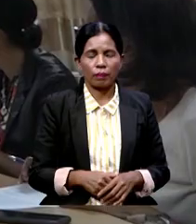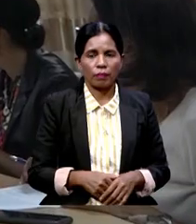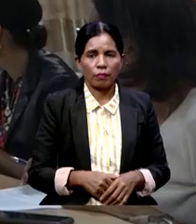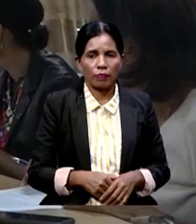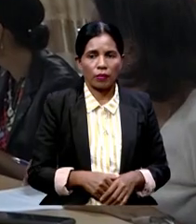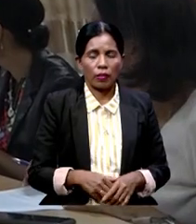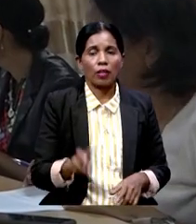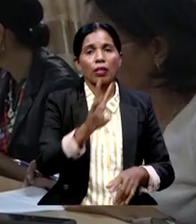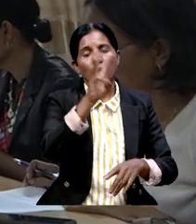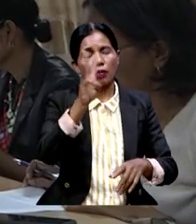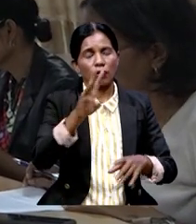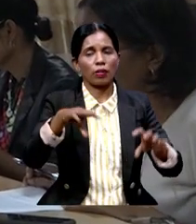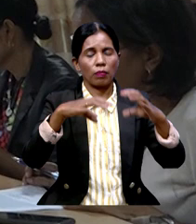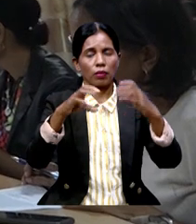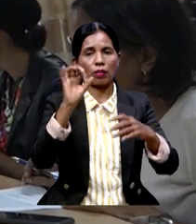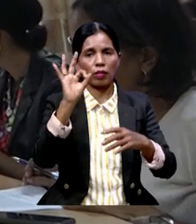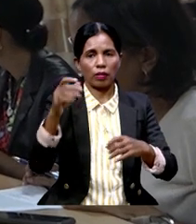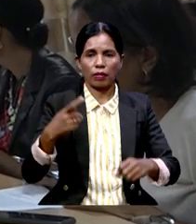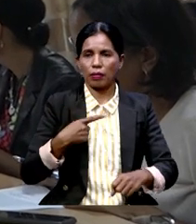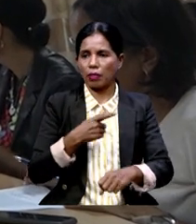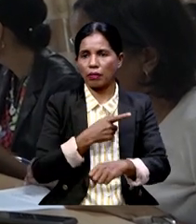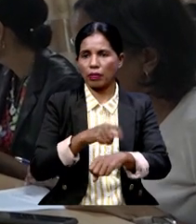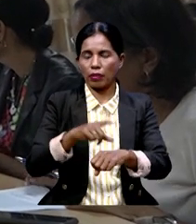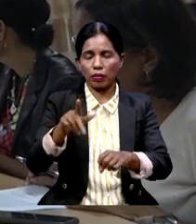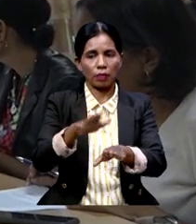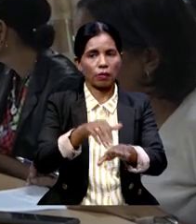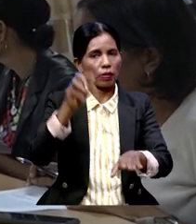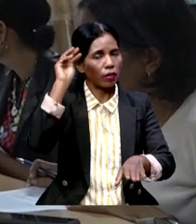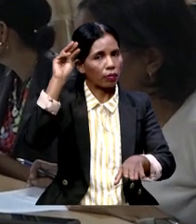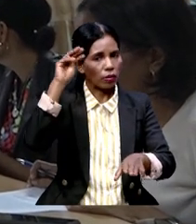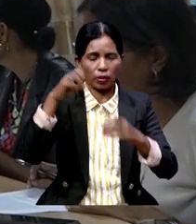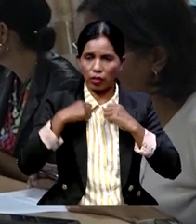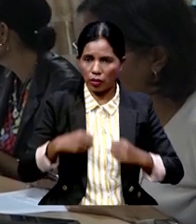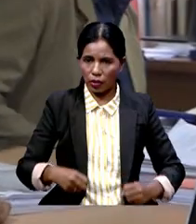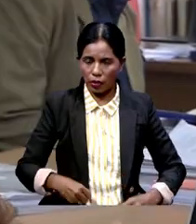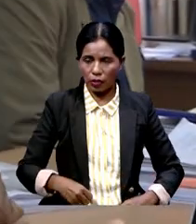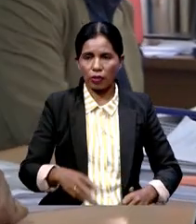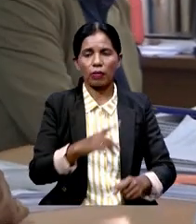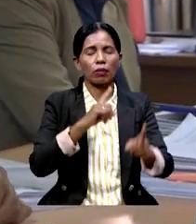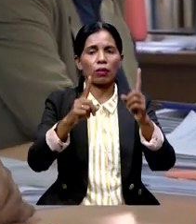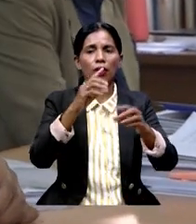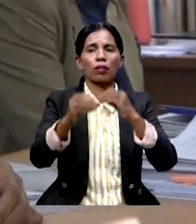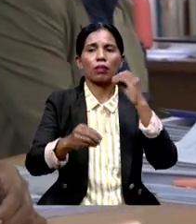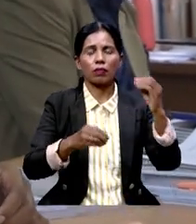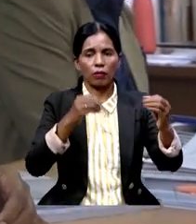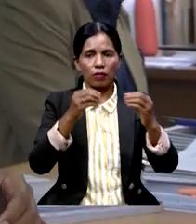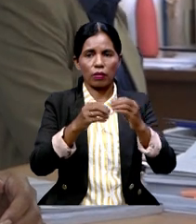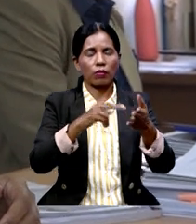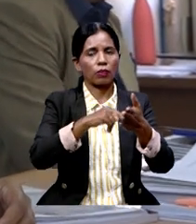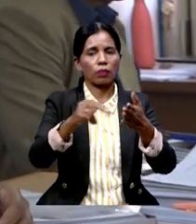E a quarta, né, Comissão F e Parlamento Nacional, bolo ministra Saúde, que clarifica com a petição